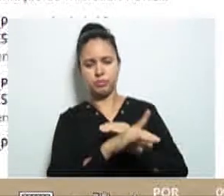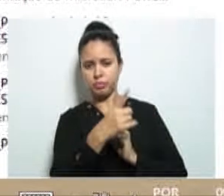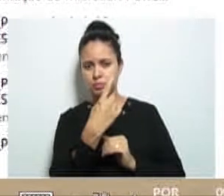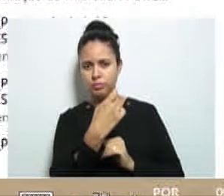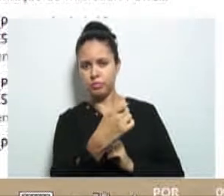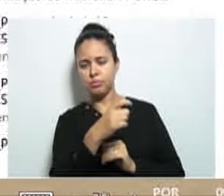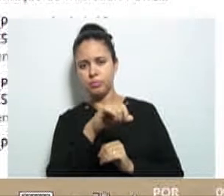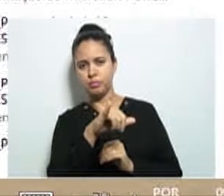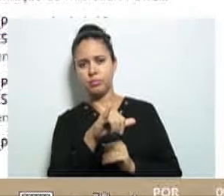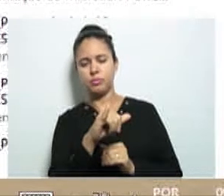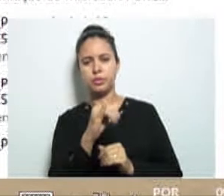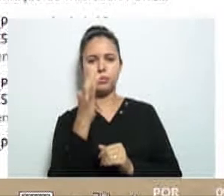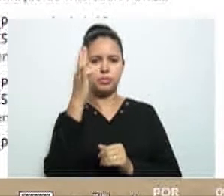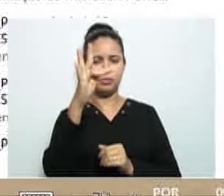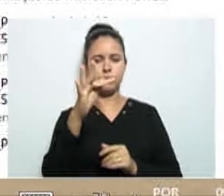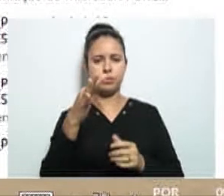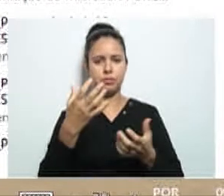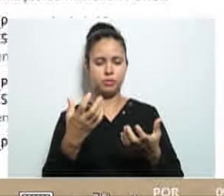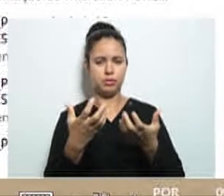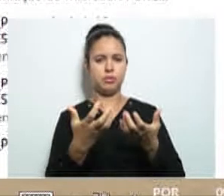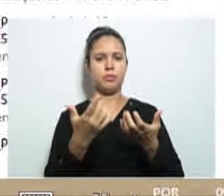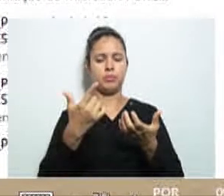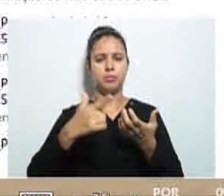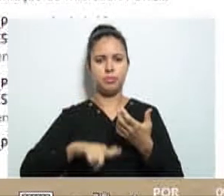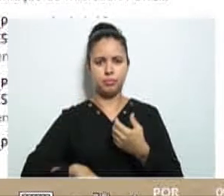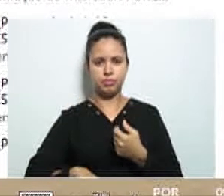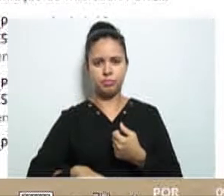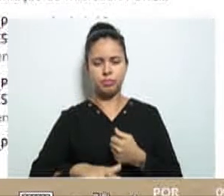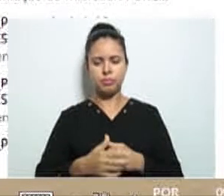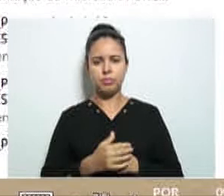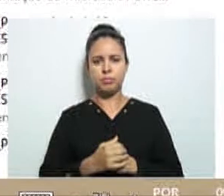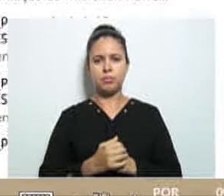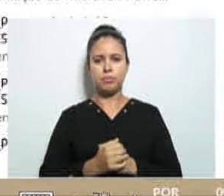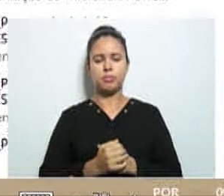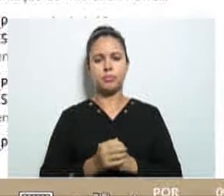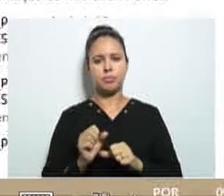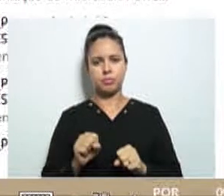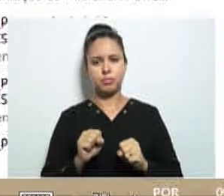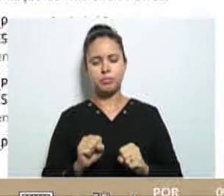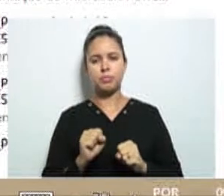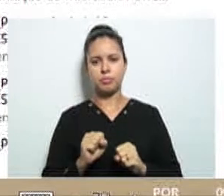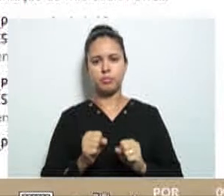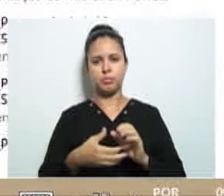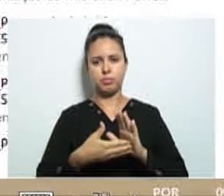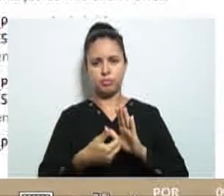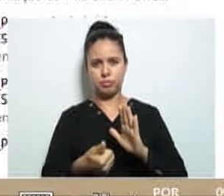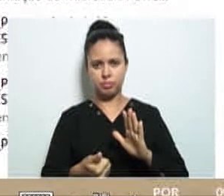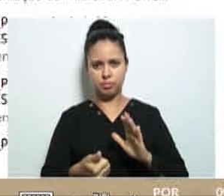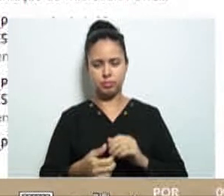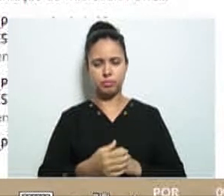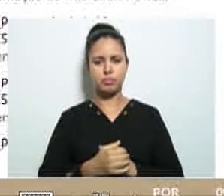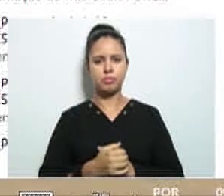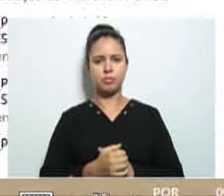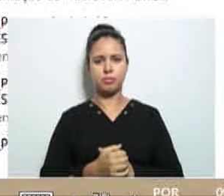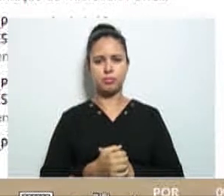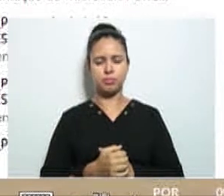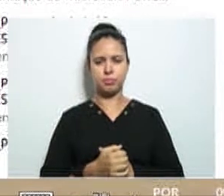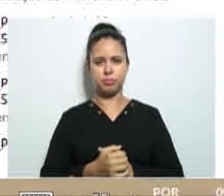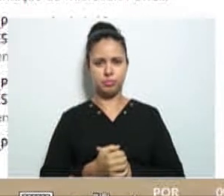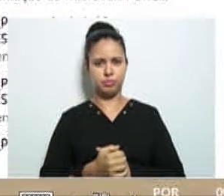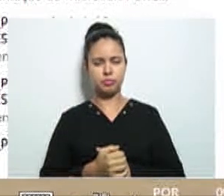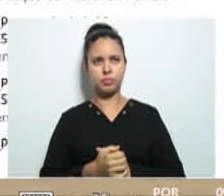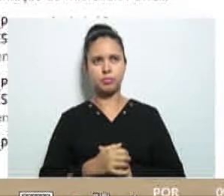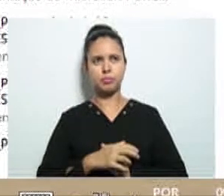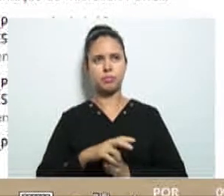Se você quiser utilizar depois, né? Você vai lá e pode fazer o quê? A restauração. Então eu seleciono.